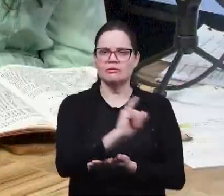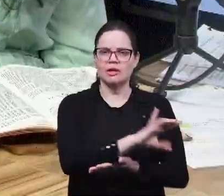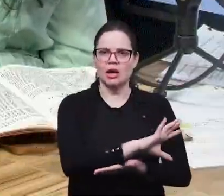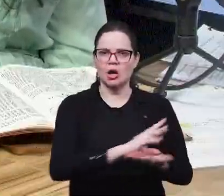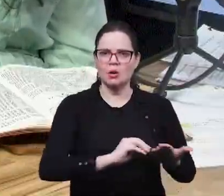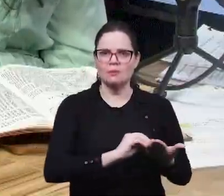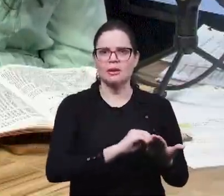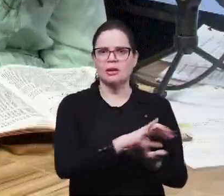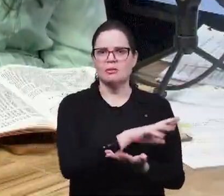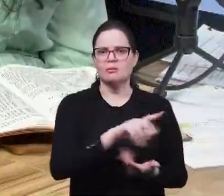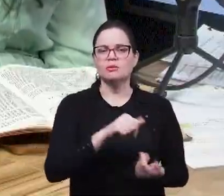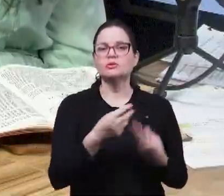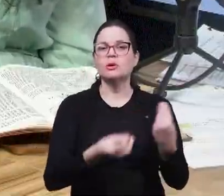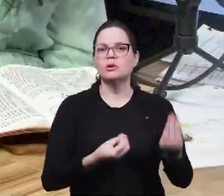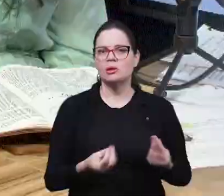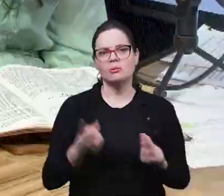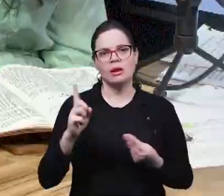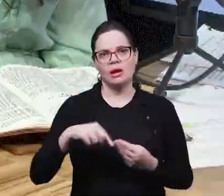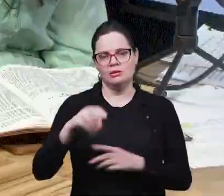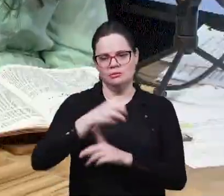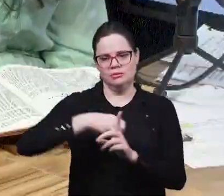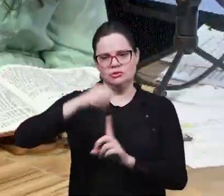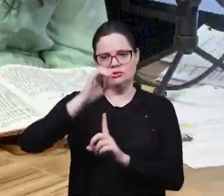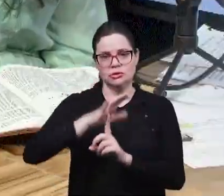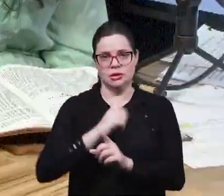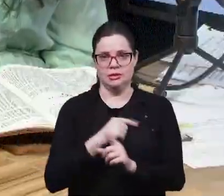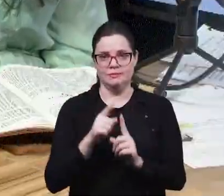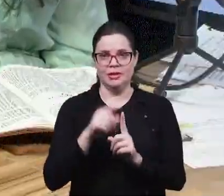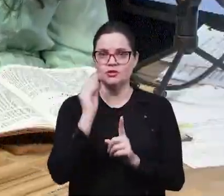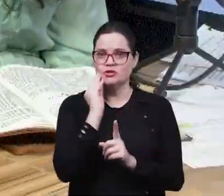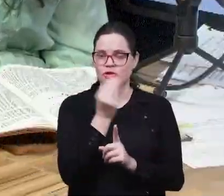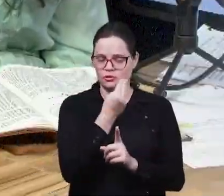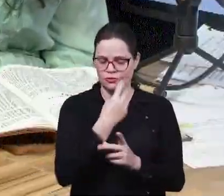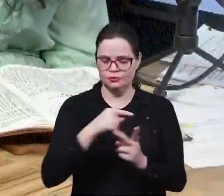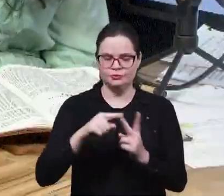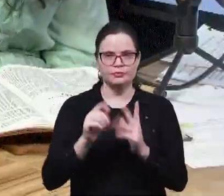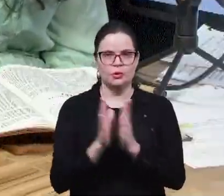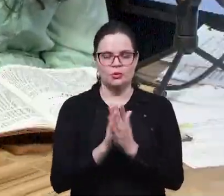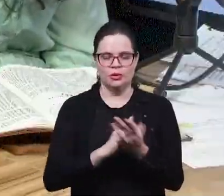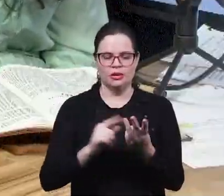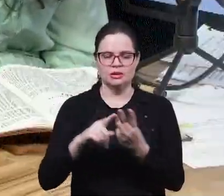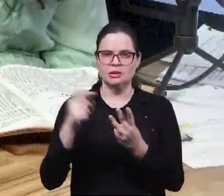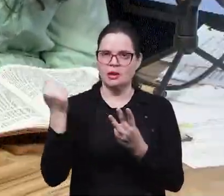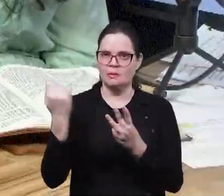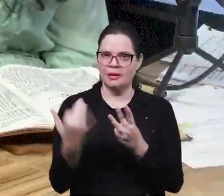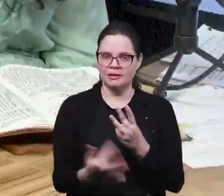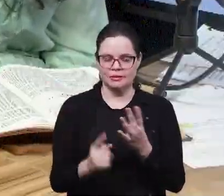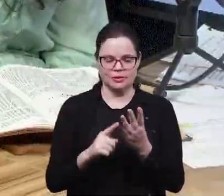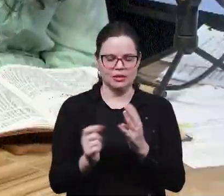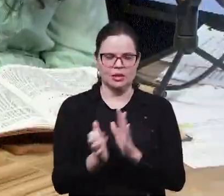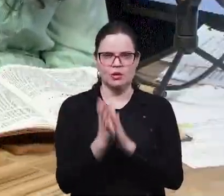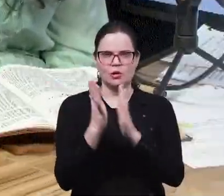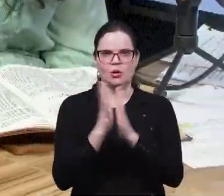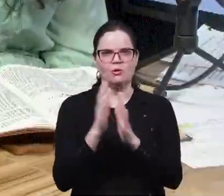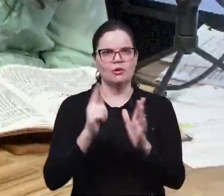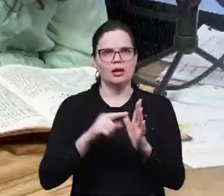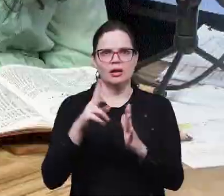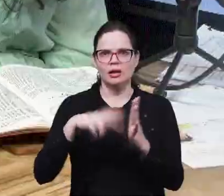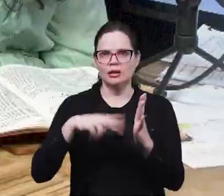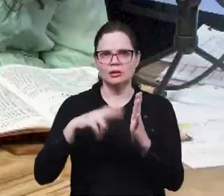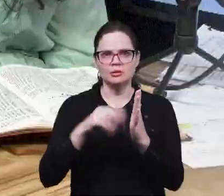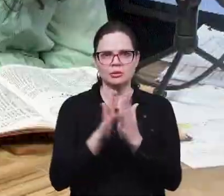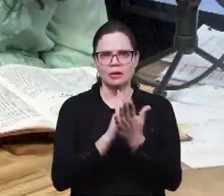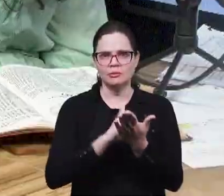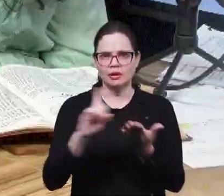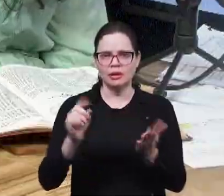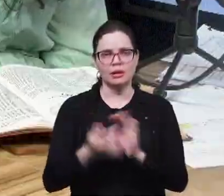meios de graça que o Senhor nos concedeu. É ir pro jejum, quando a carne tá fraca, é ir pra oração, é ir pra madrugada, é ir louvar ao Senhor,